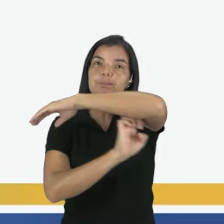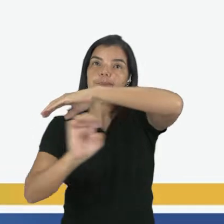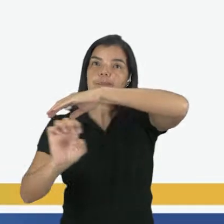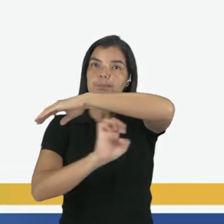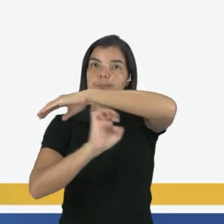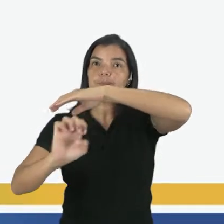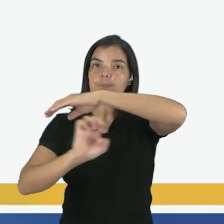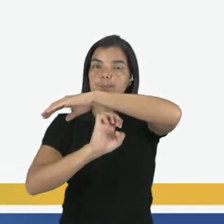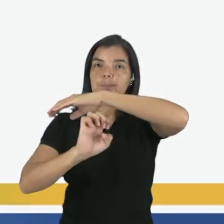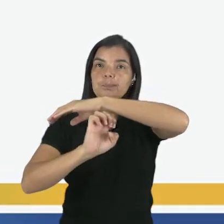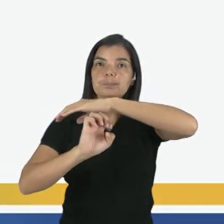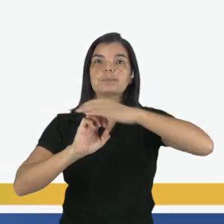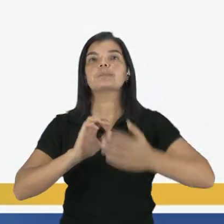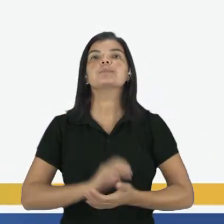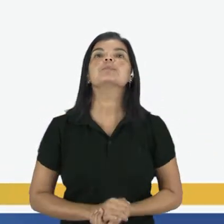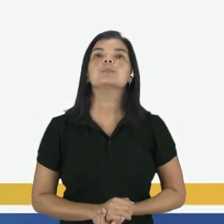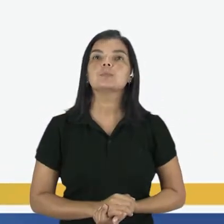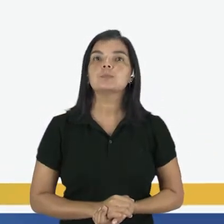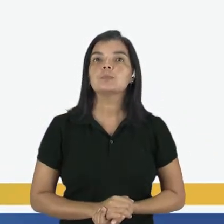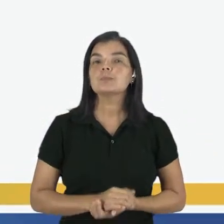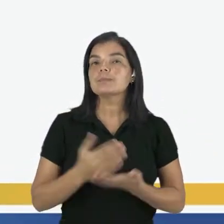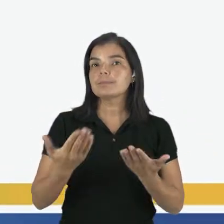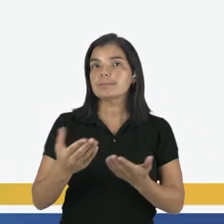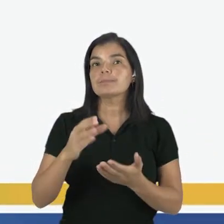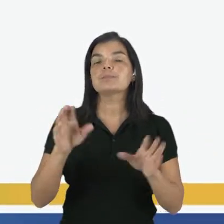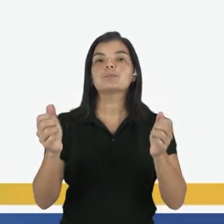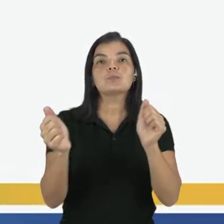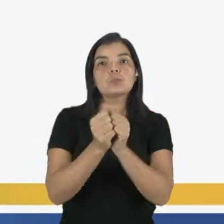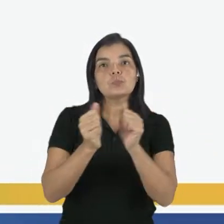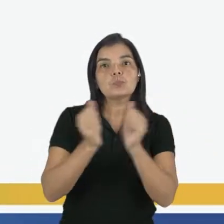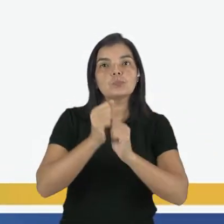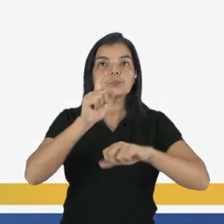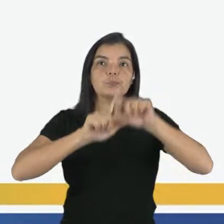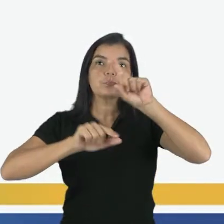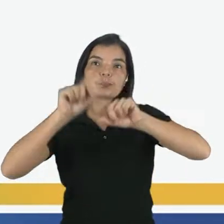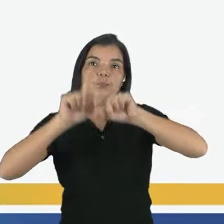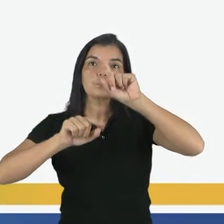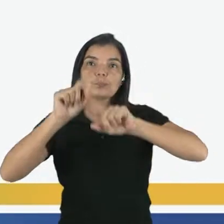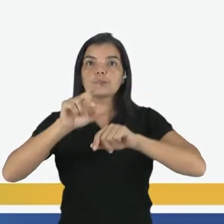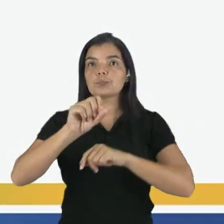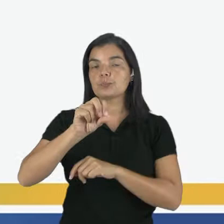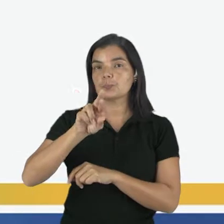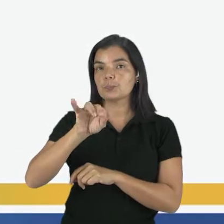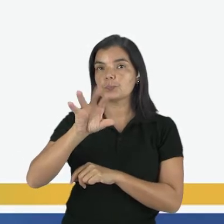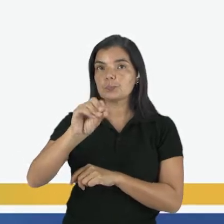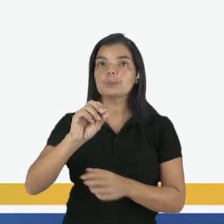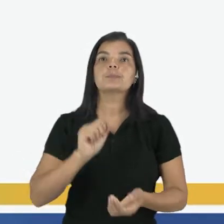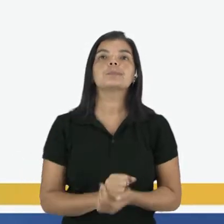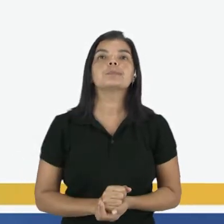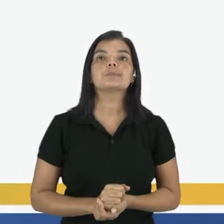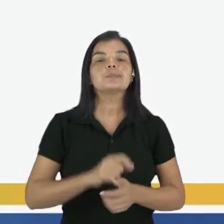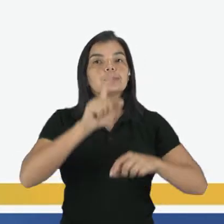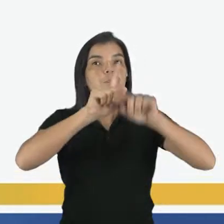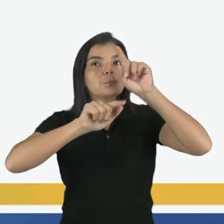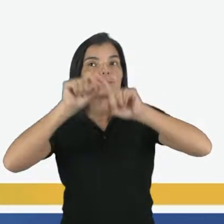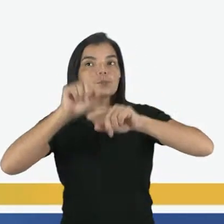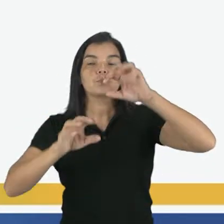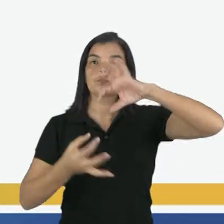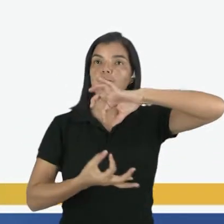situadas próximas ao Equador, né, que fazem parte da constelação de Órion. As